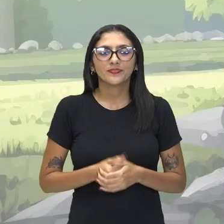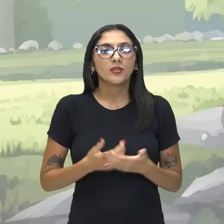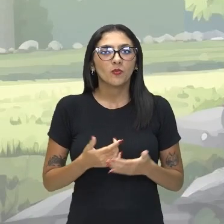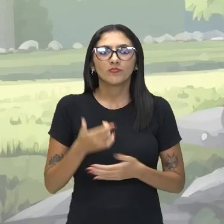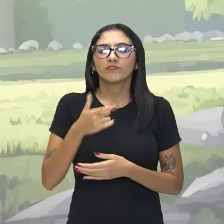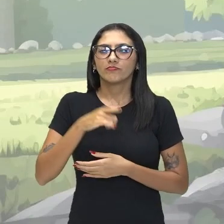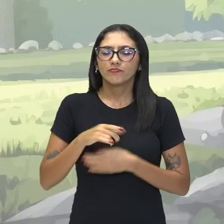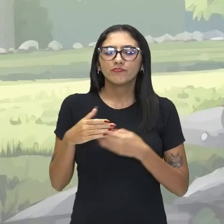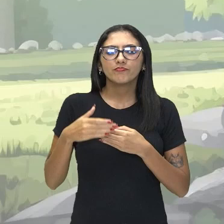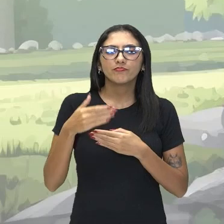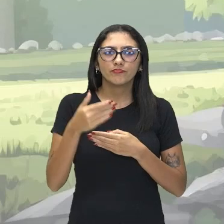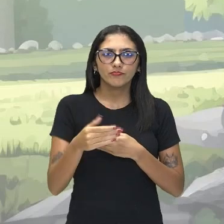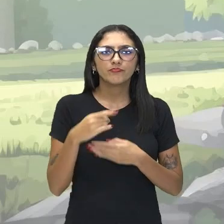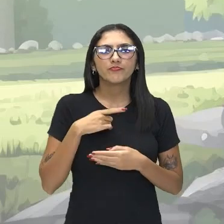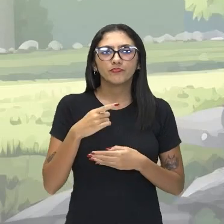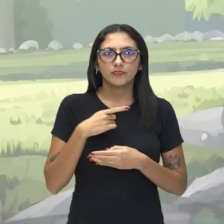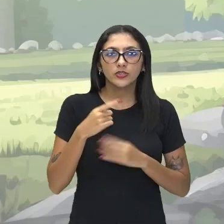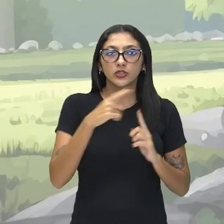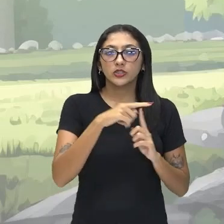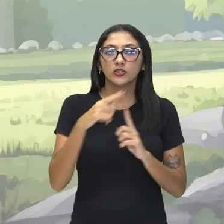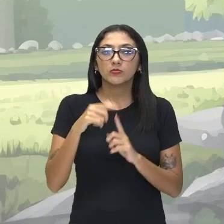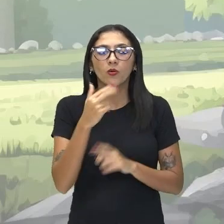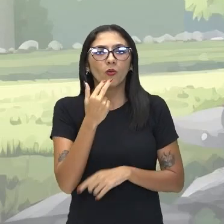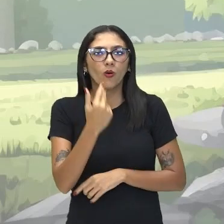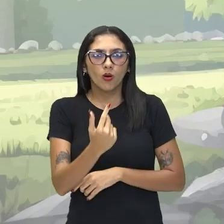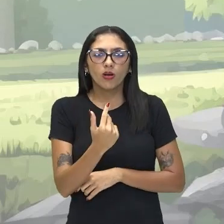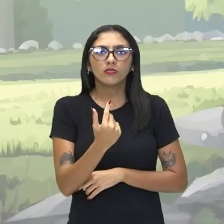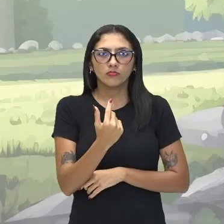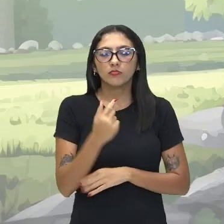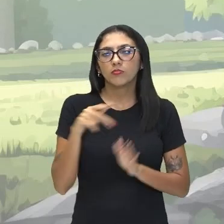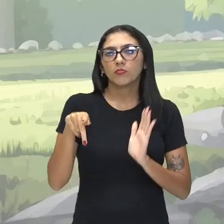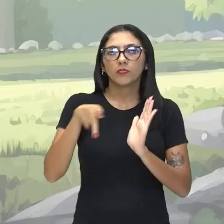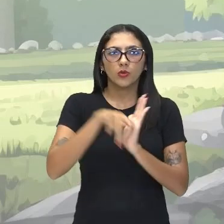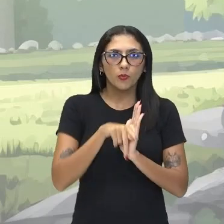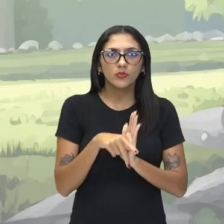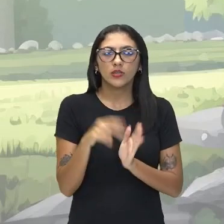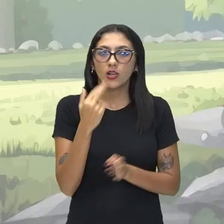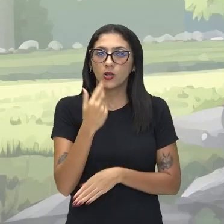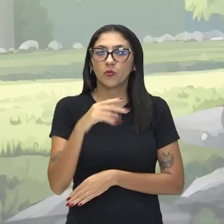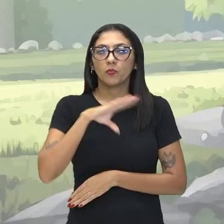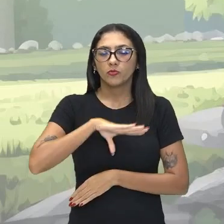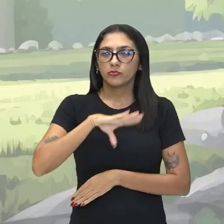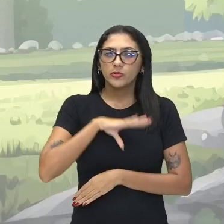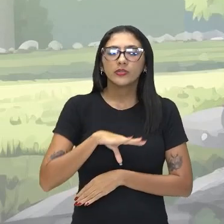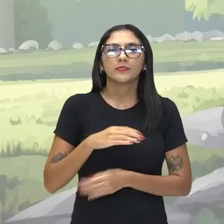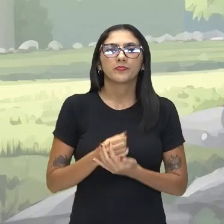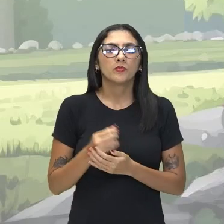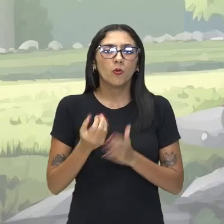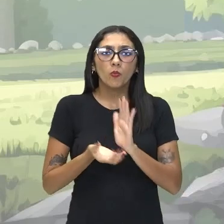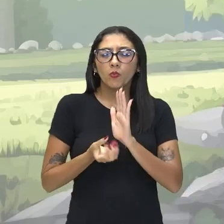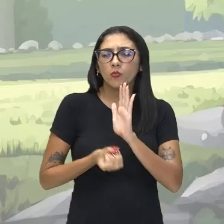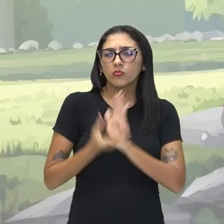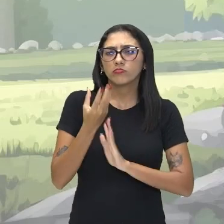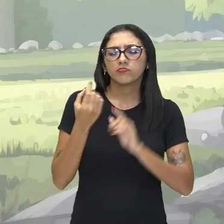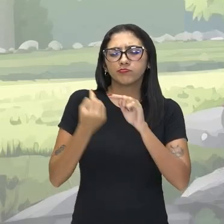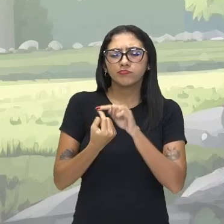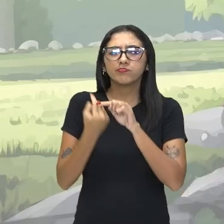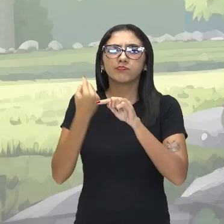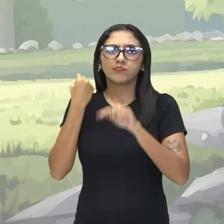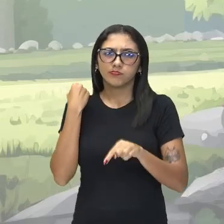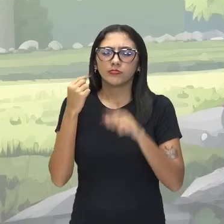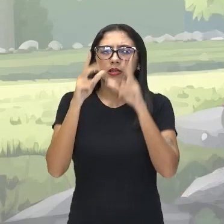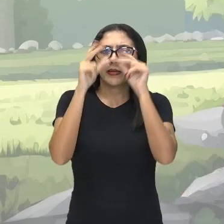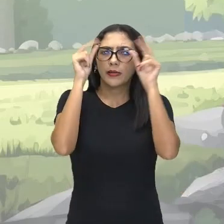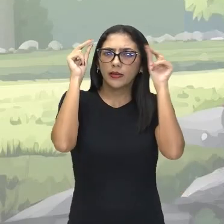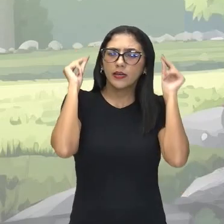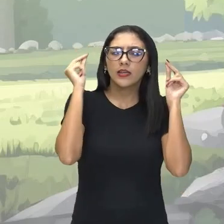aí, passa por narrativas orais, né? Os contos, eles passam por narrativas orais de povos antigos, trilhando aí pelos gregos e